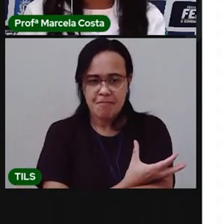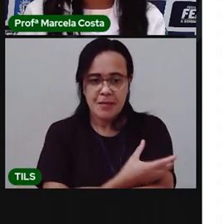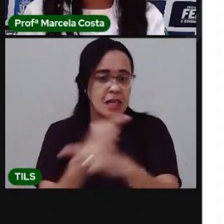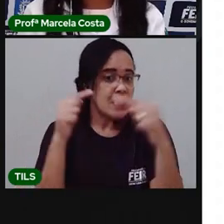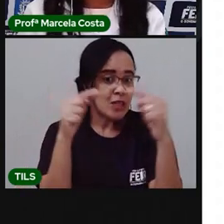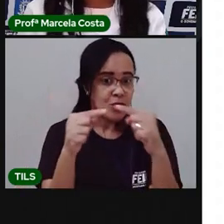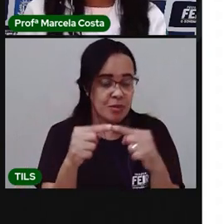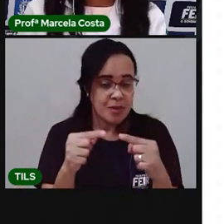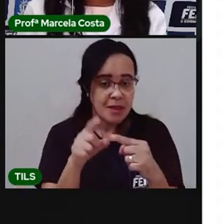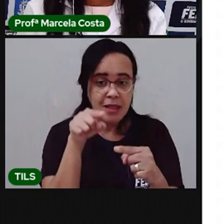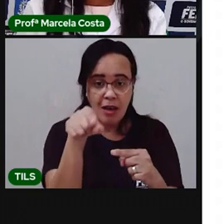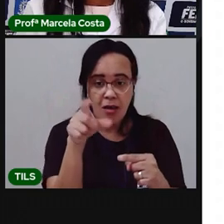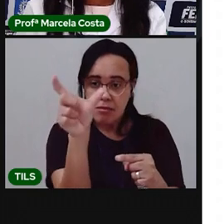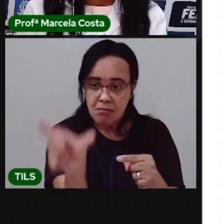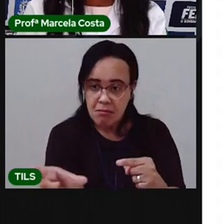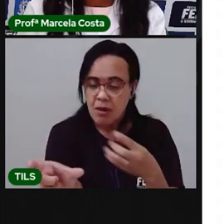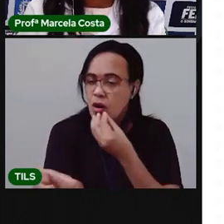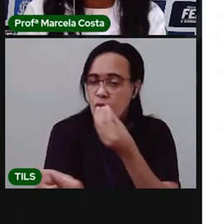sua atividade